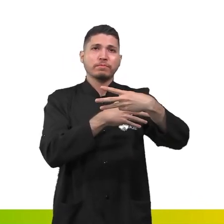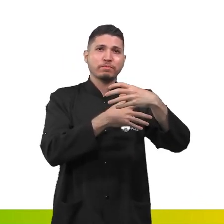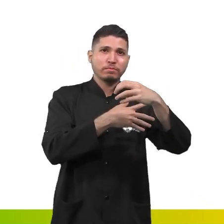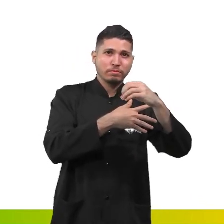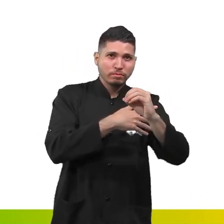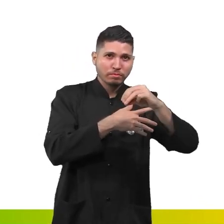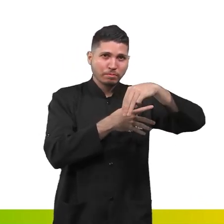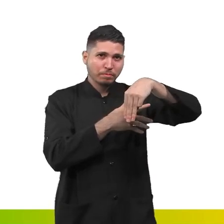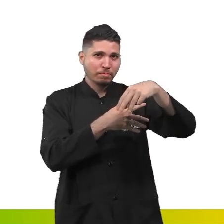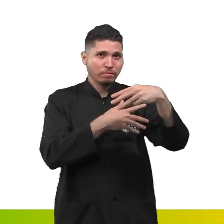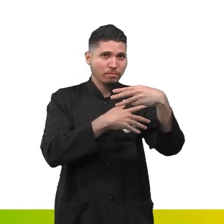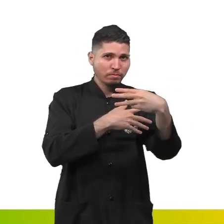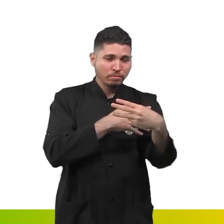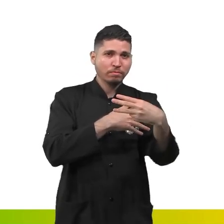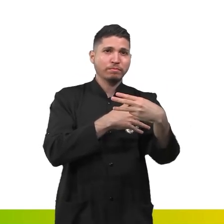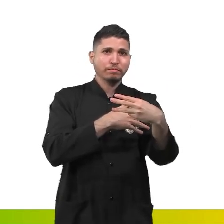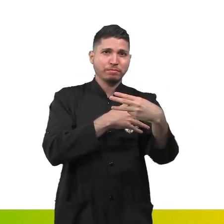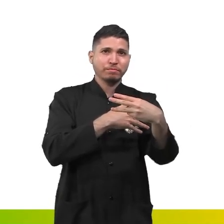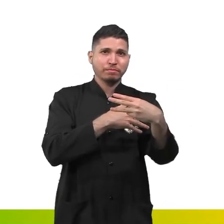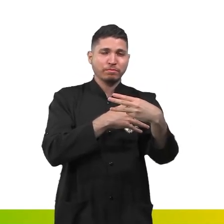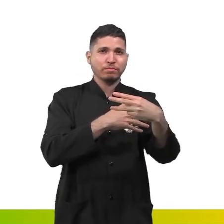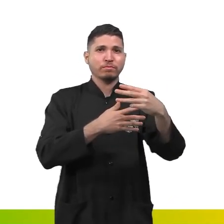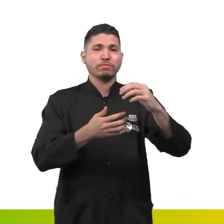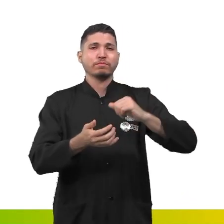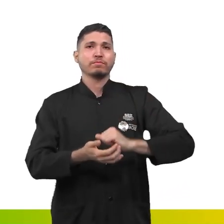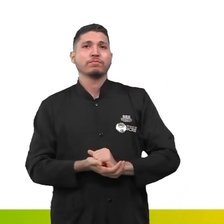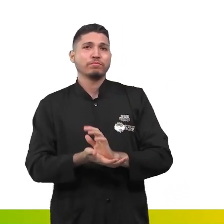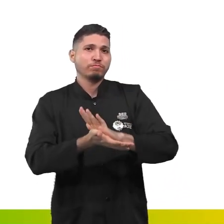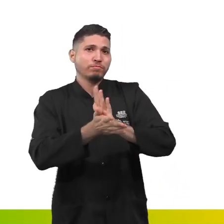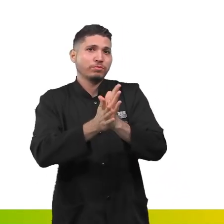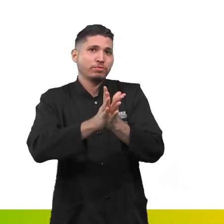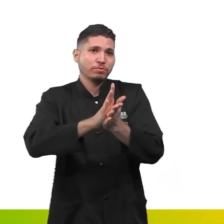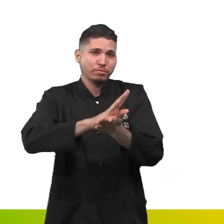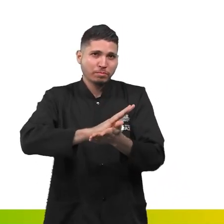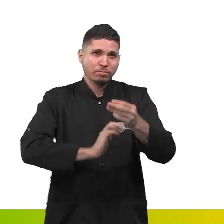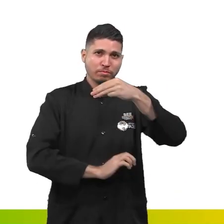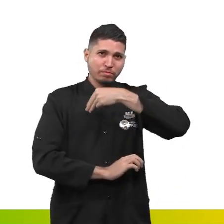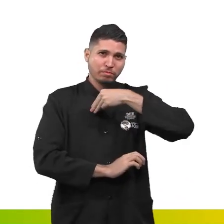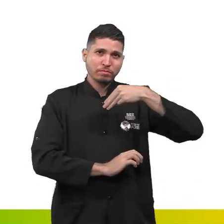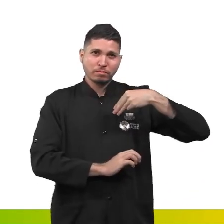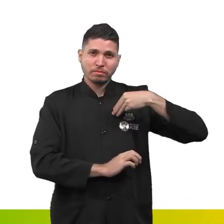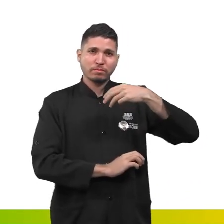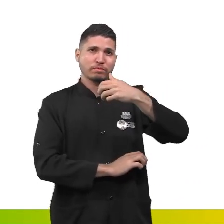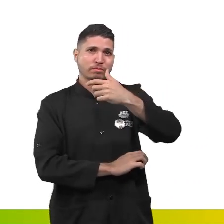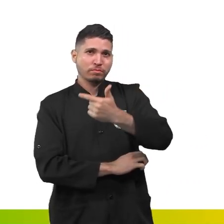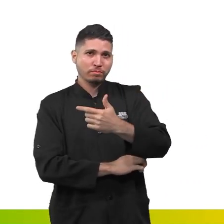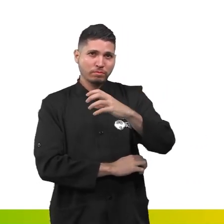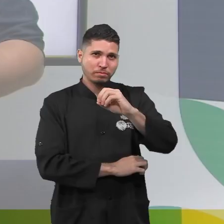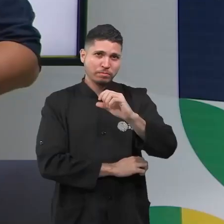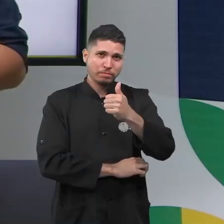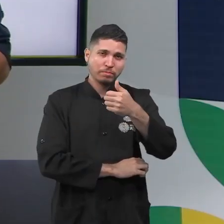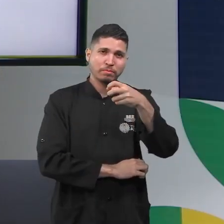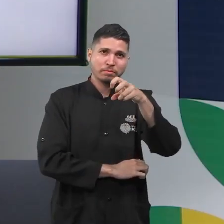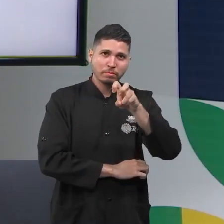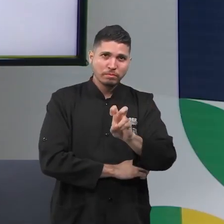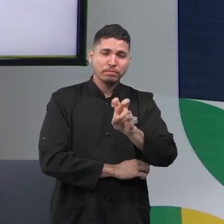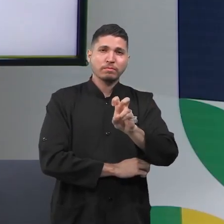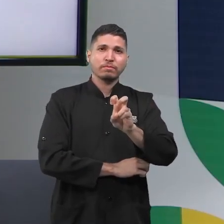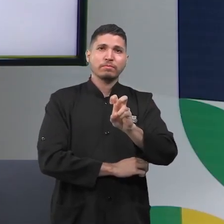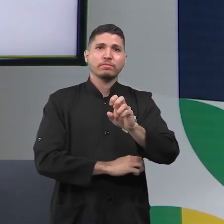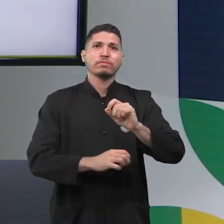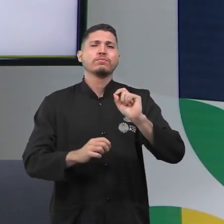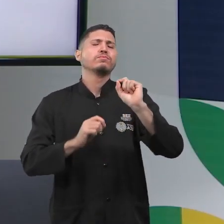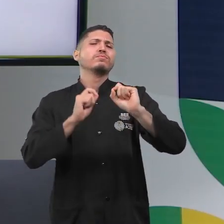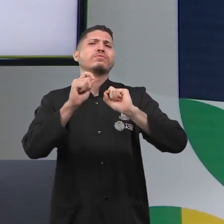de minério. Eu estou falando do desastre de Mariana em 2015. Professor, o que são rejeitos de minério?